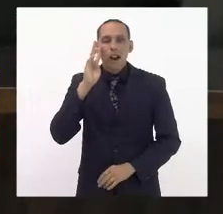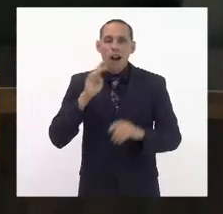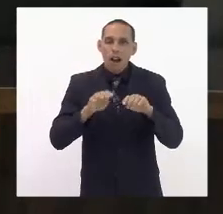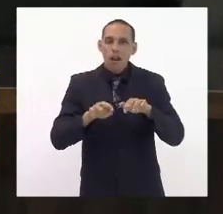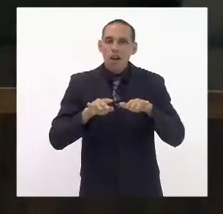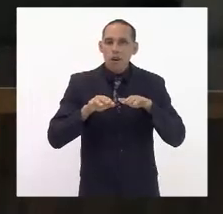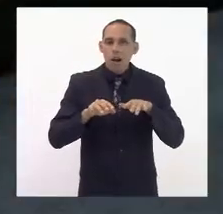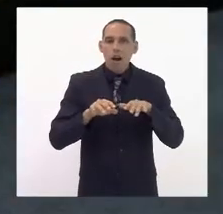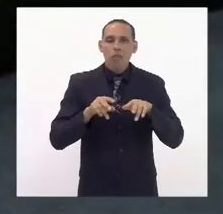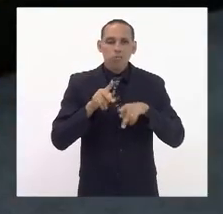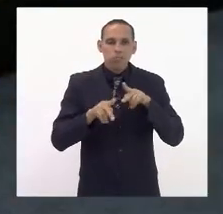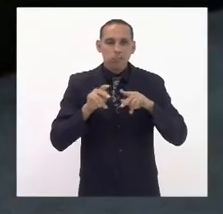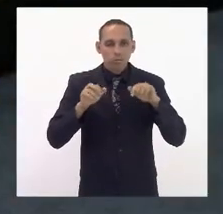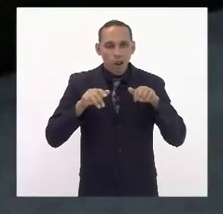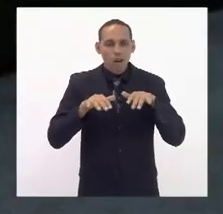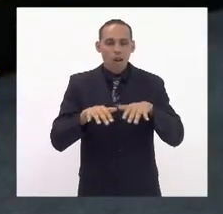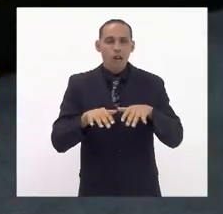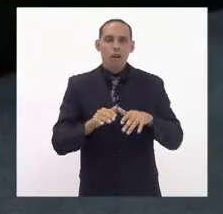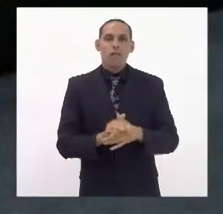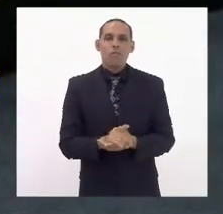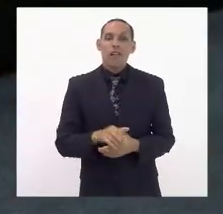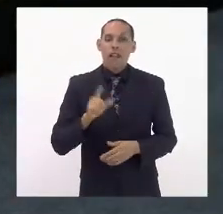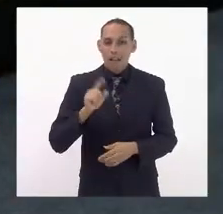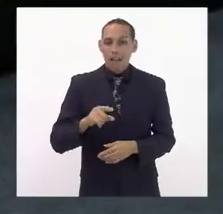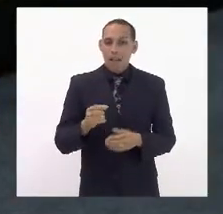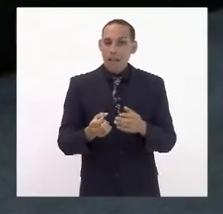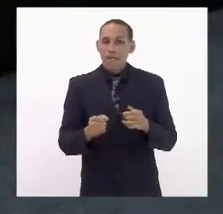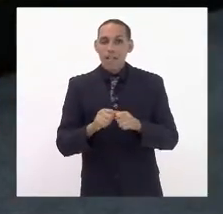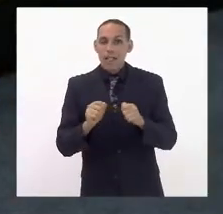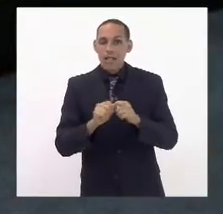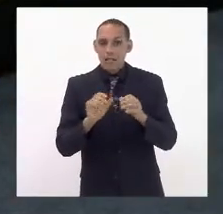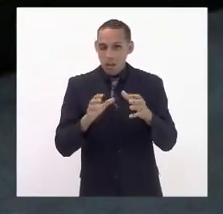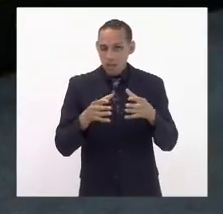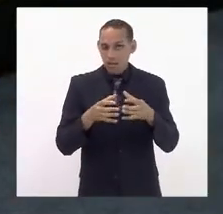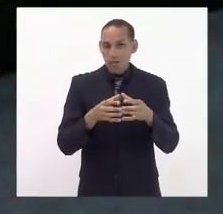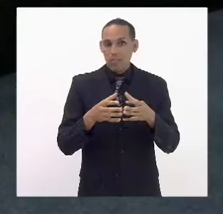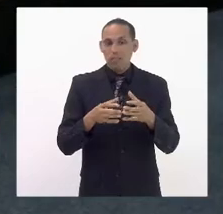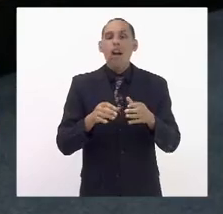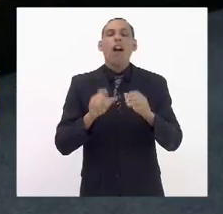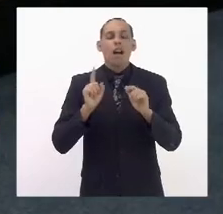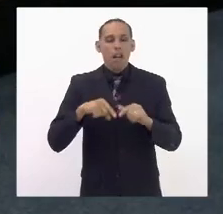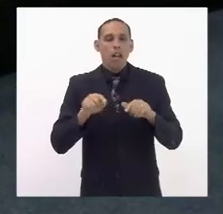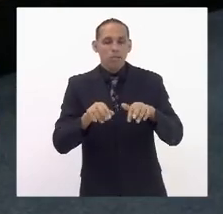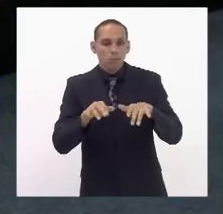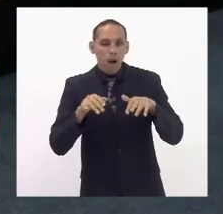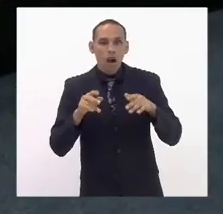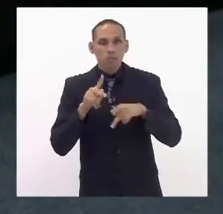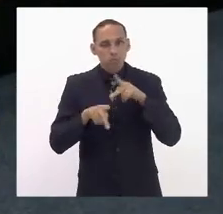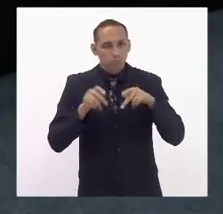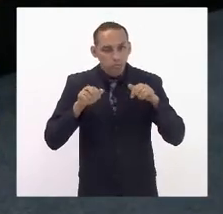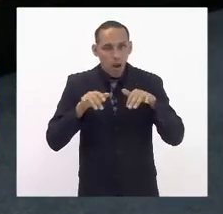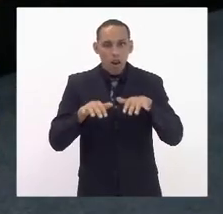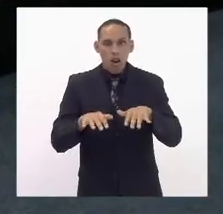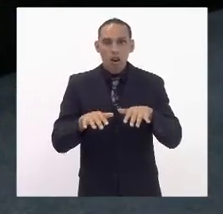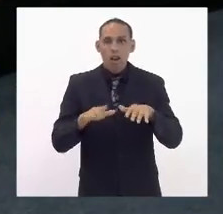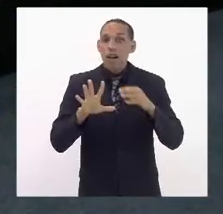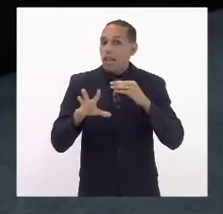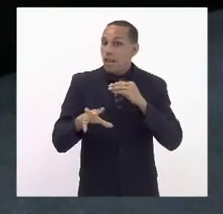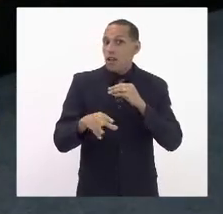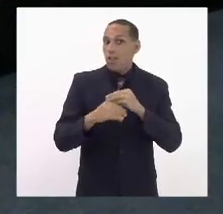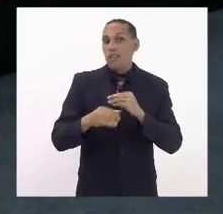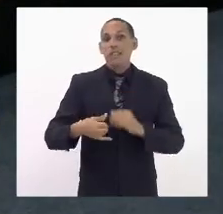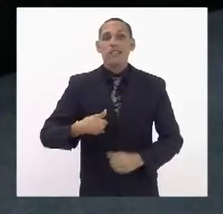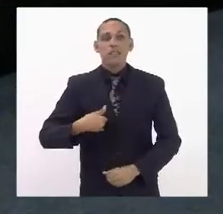favor. A sua determinação de realizarmos no âmbito da Comissão de Servidores uma audiência pública. Pedi a Vossa Excelência que possamos incluir a questão da